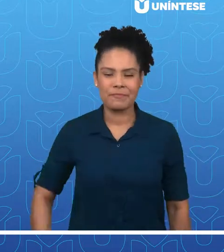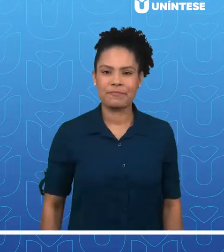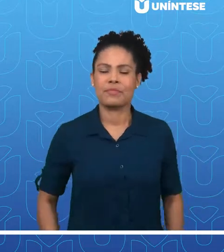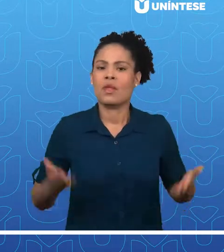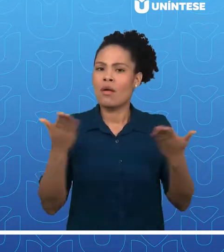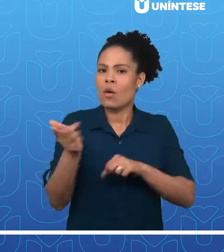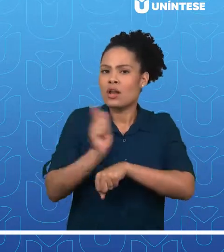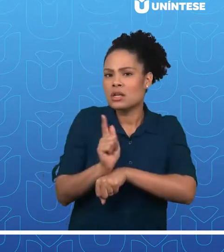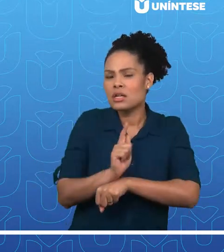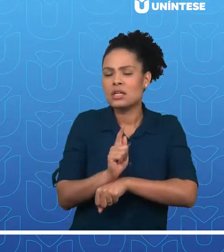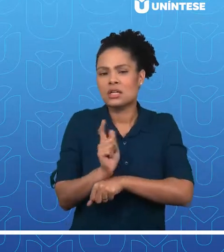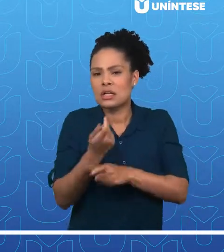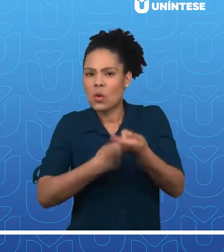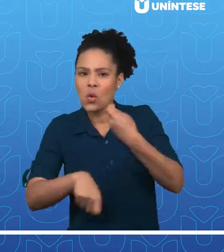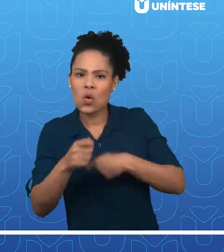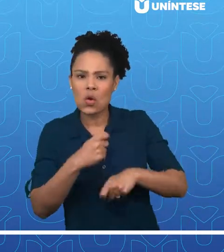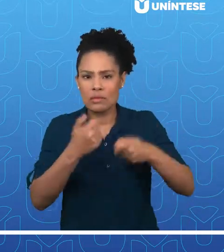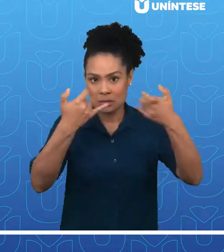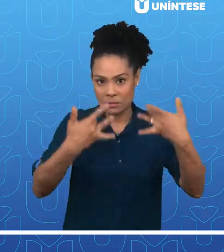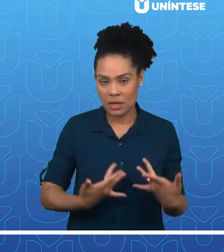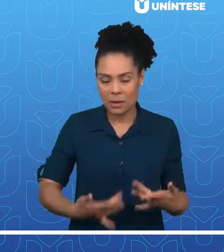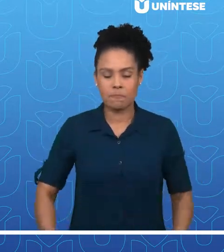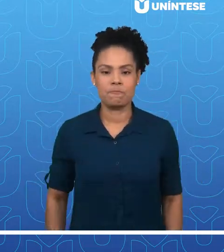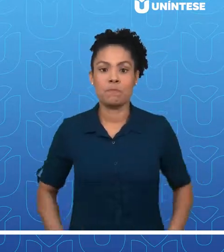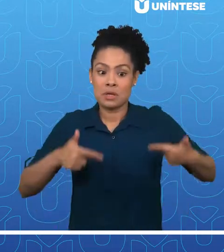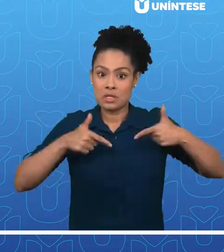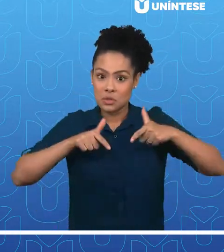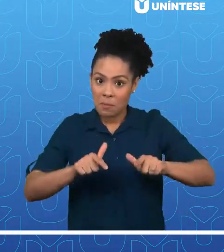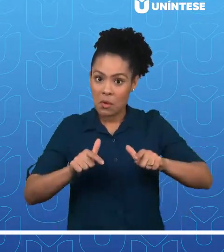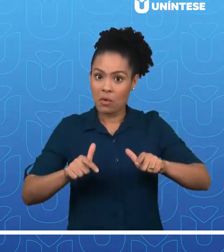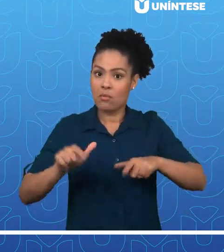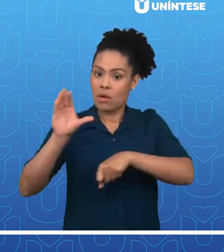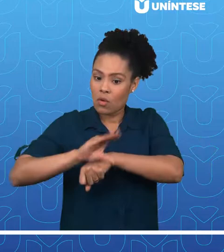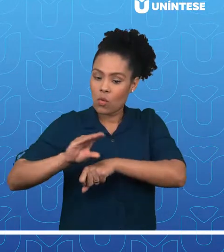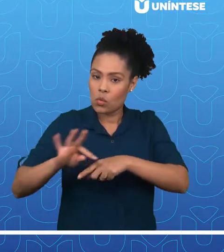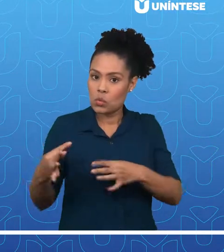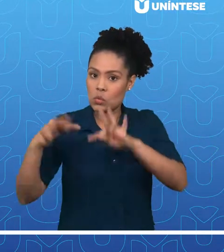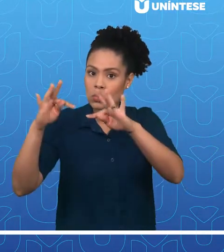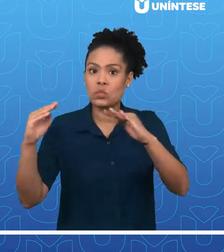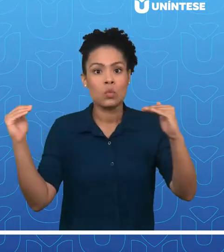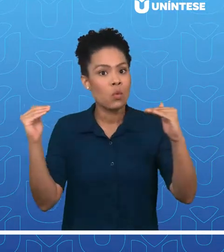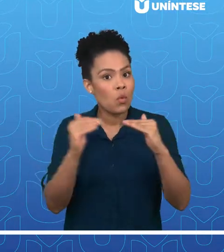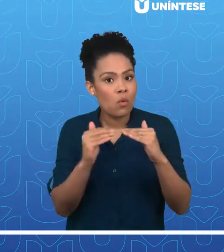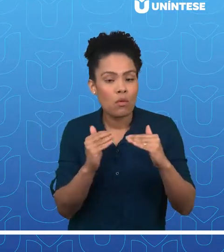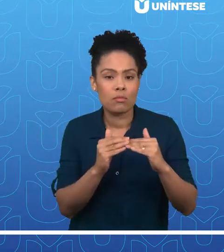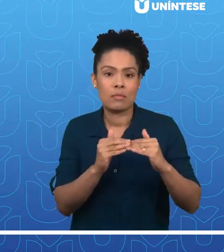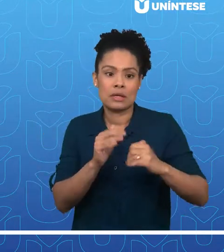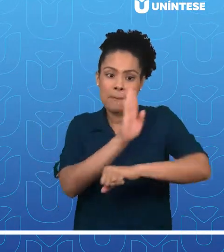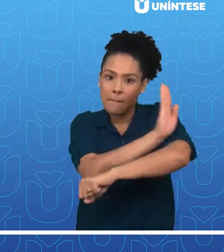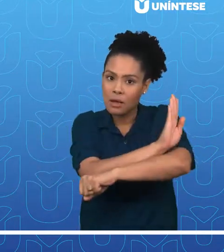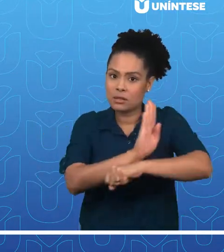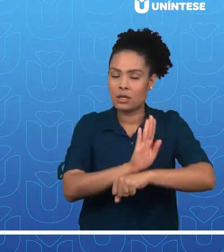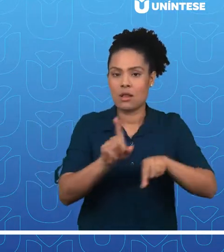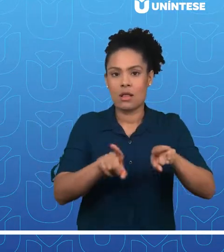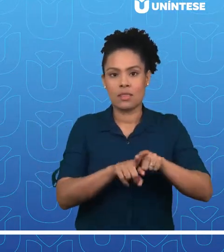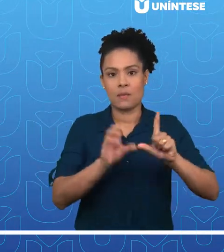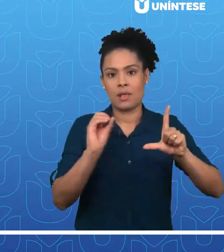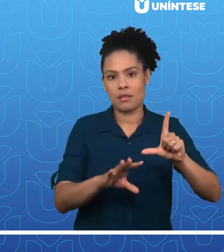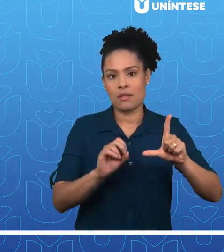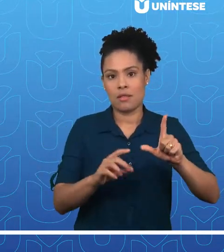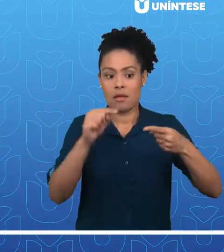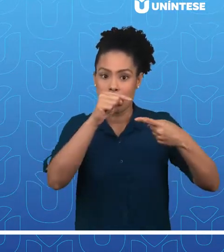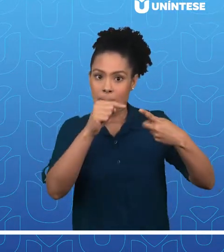mas vamos falar mais um pouco sobre o curso de Gestão Comercial em si. O diploma de quem faz um curso Tecnólogo tem a mesma validade de um